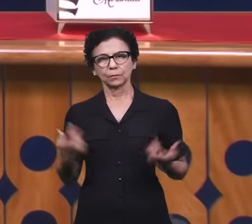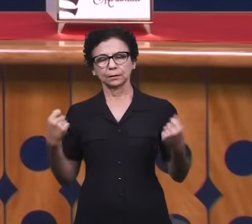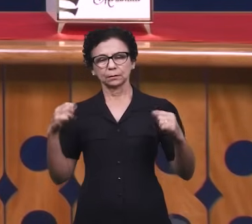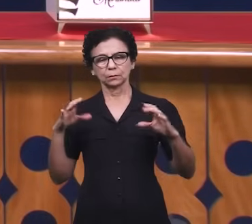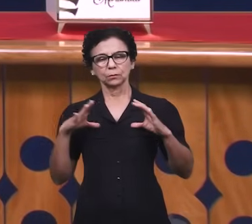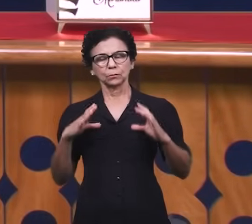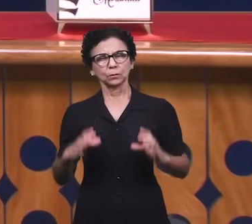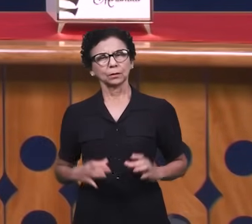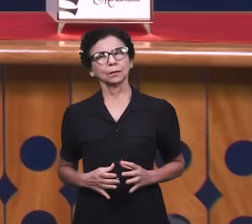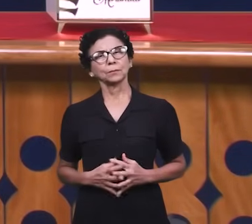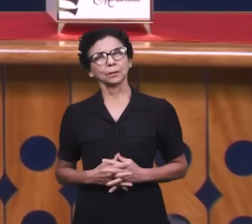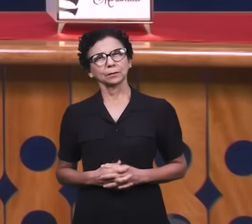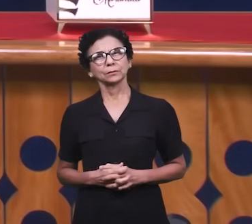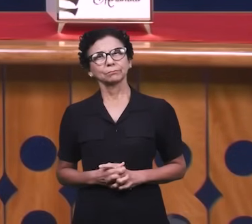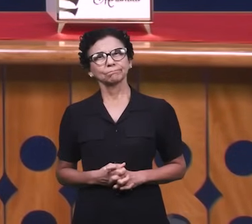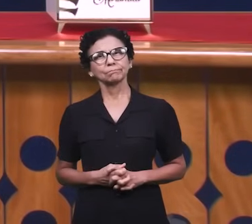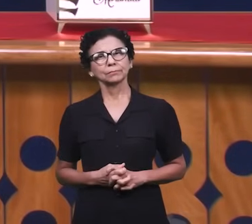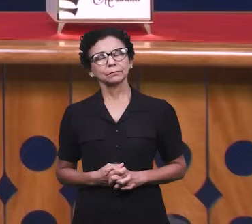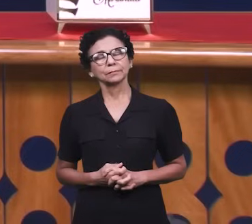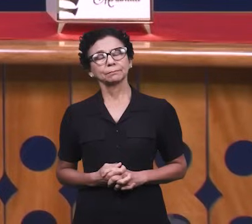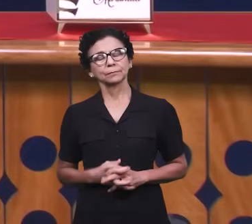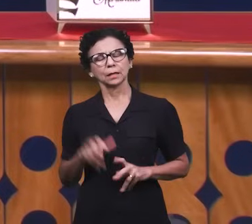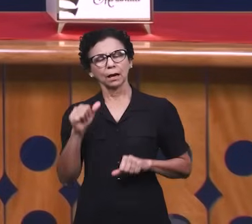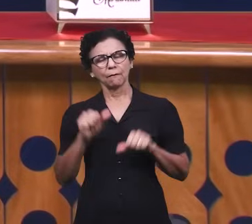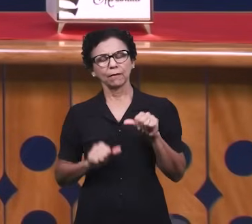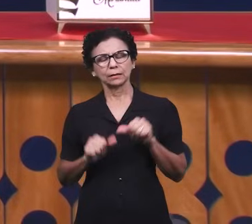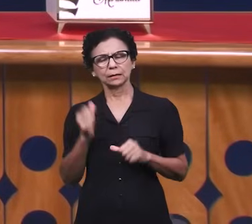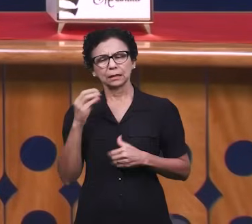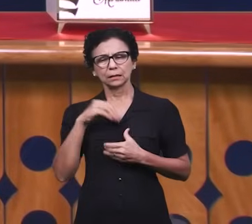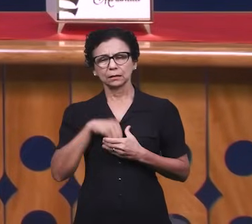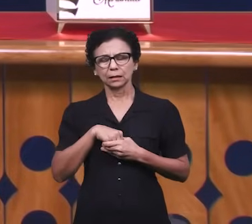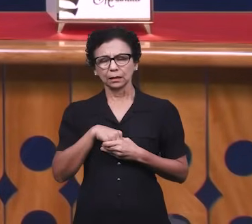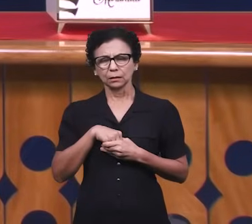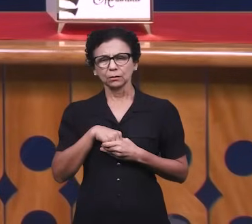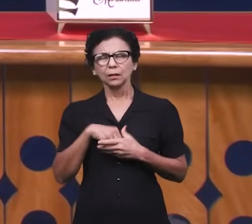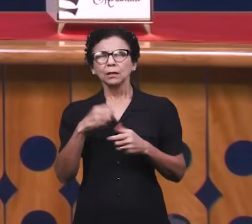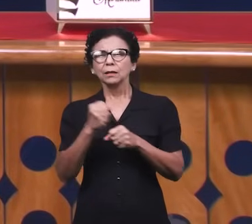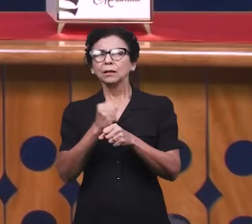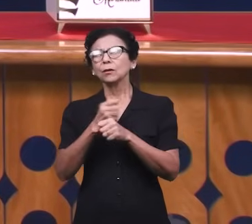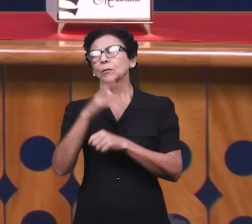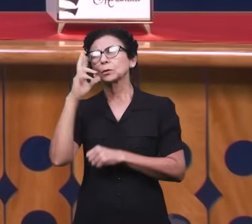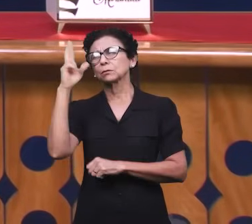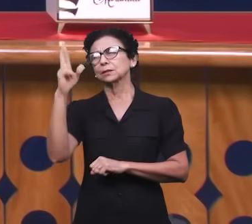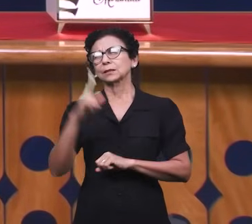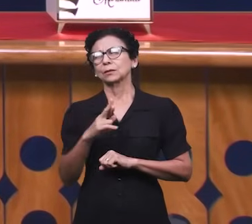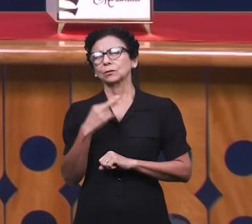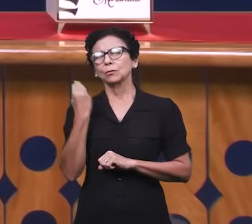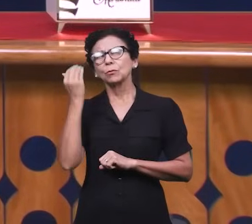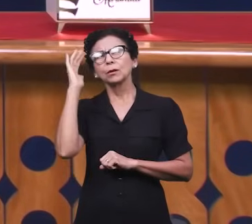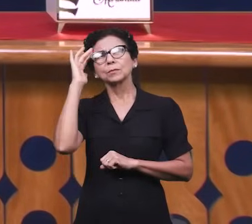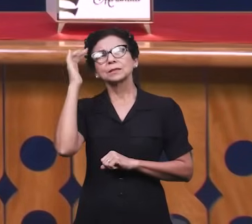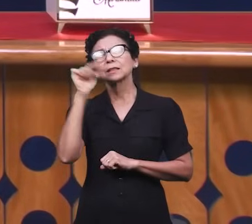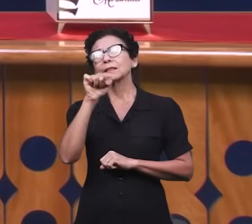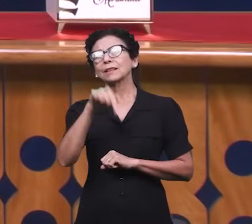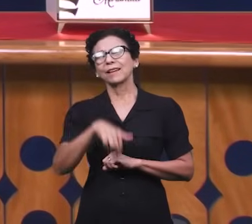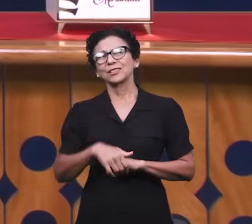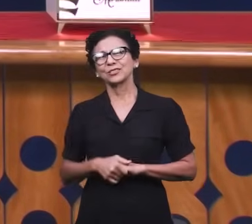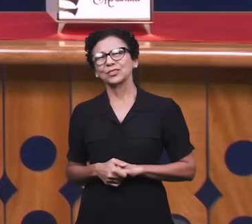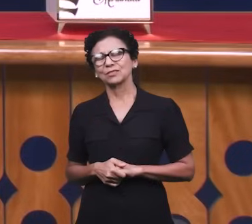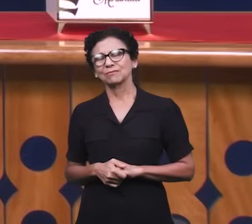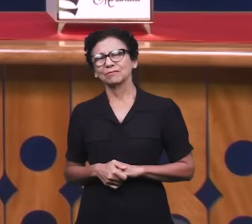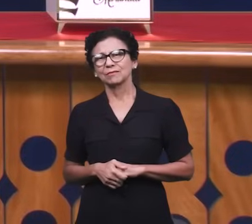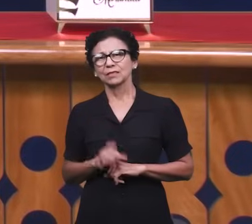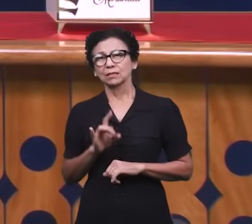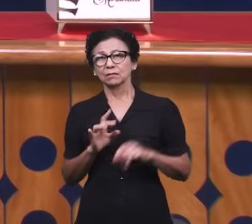dizer, como que nós estamos entendendo a obra do Senhor na nossa vida? Está só o